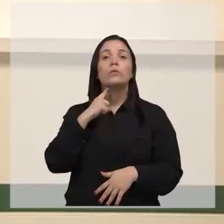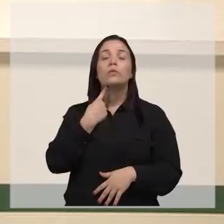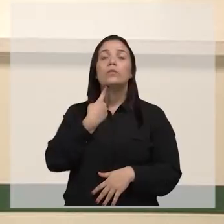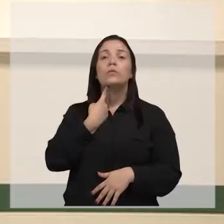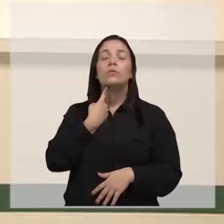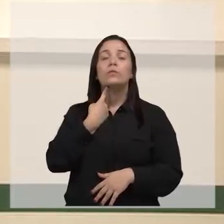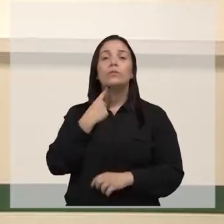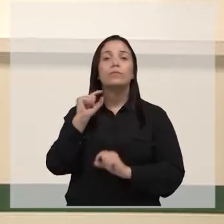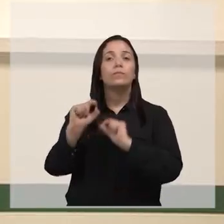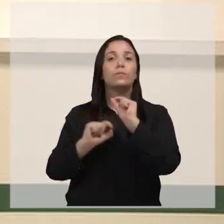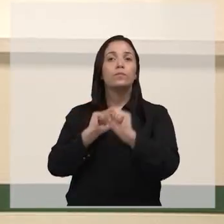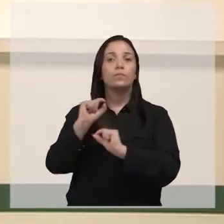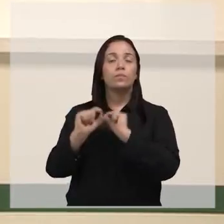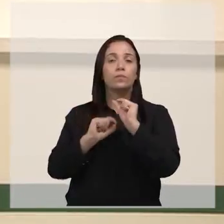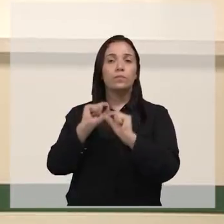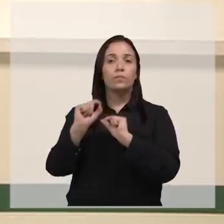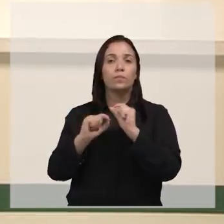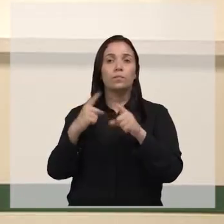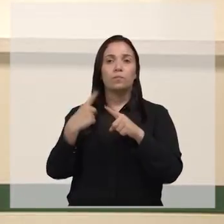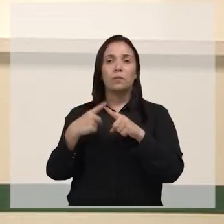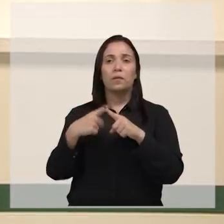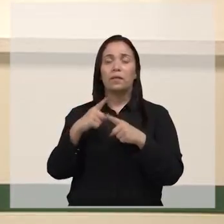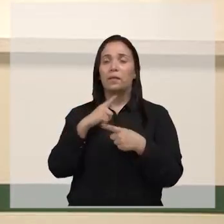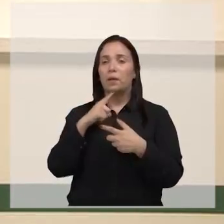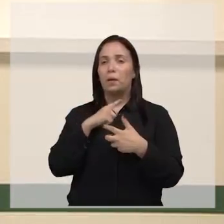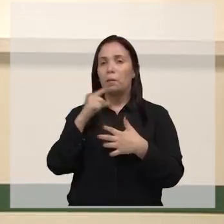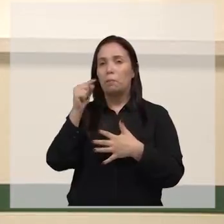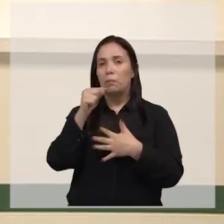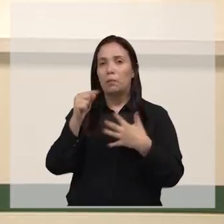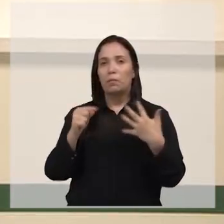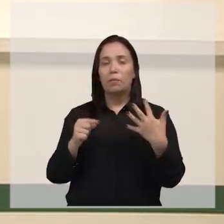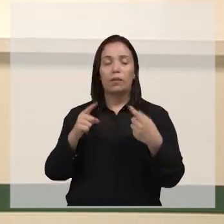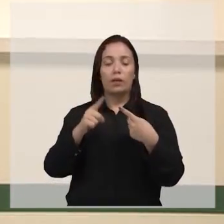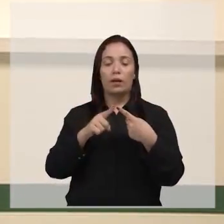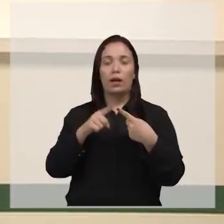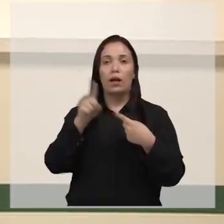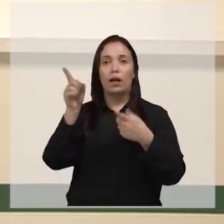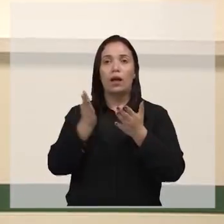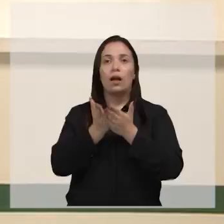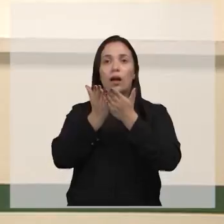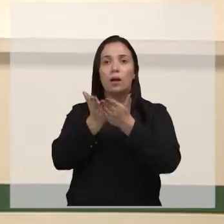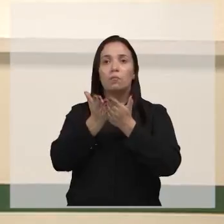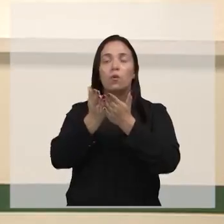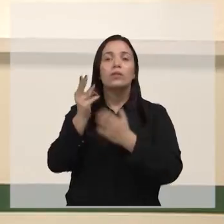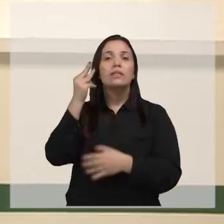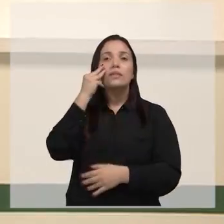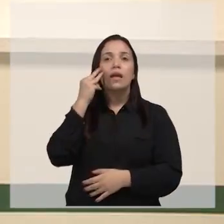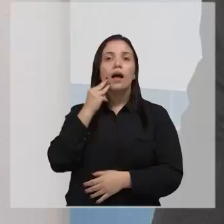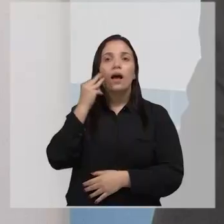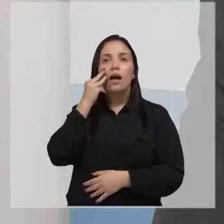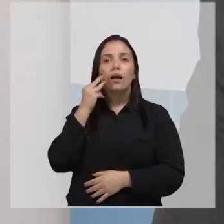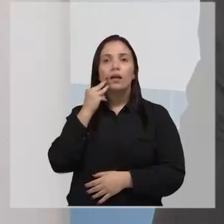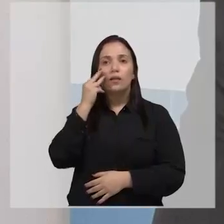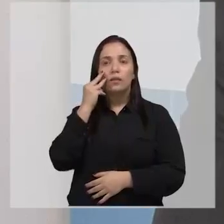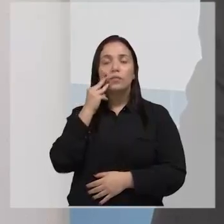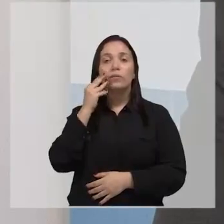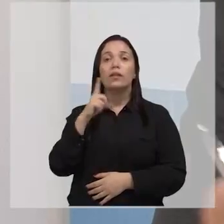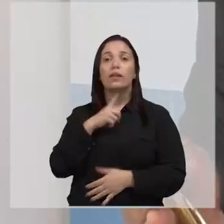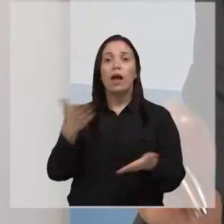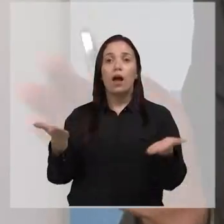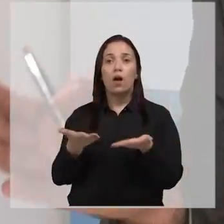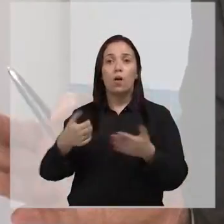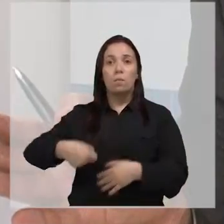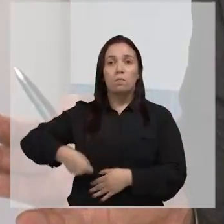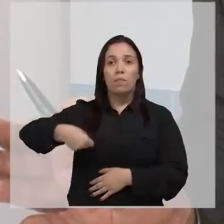caso porque é tanta coisa, do Porto de Santos, lá da Rodrimar, que é, de novo, uma mala de 500 mil, agora não